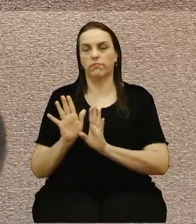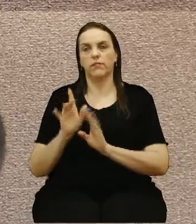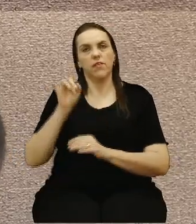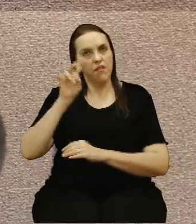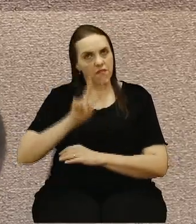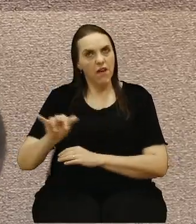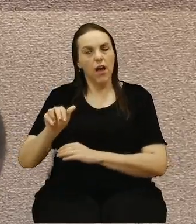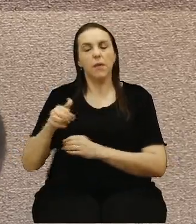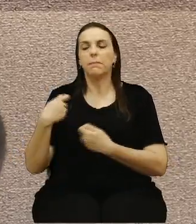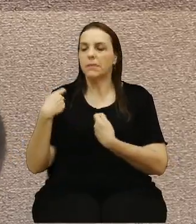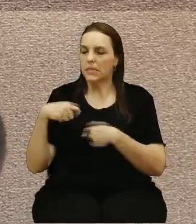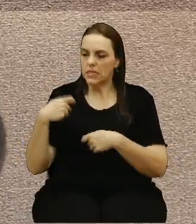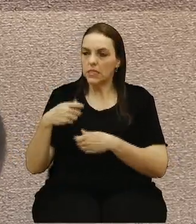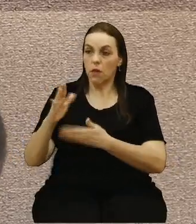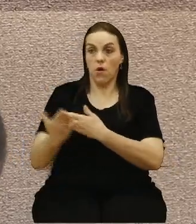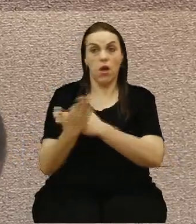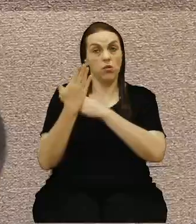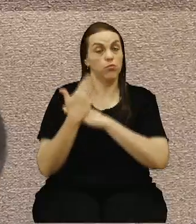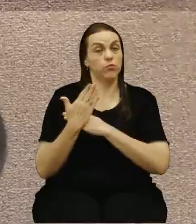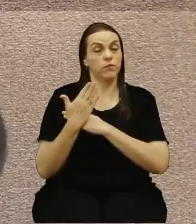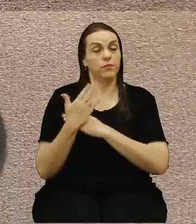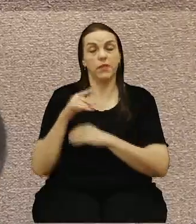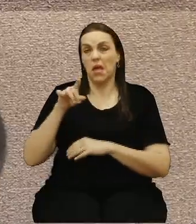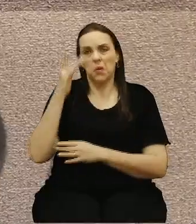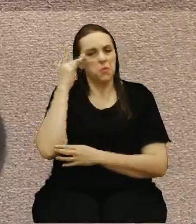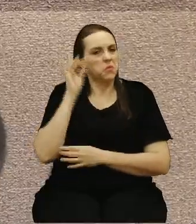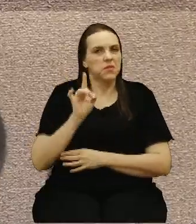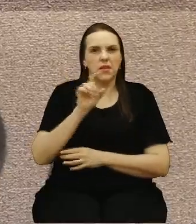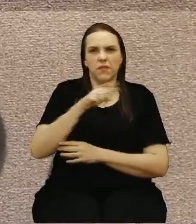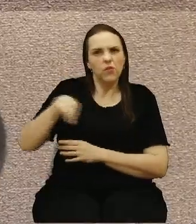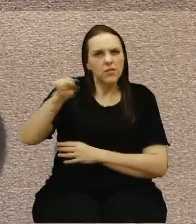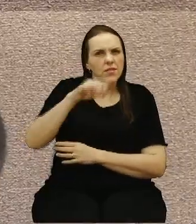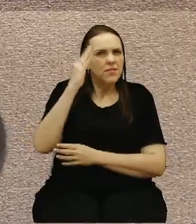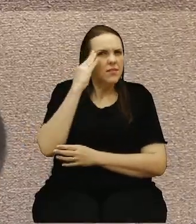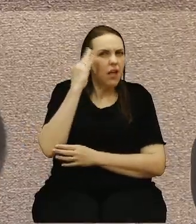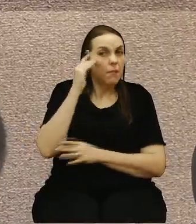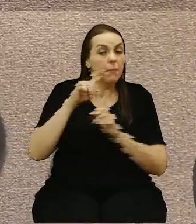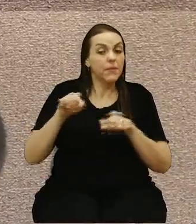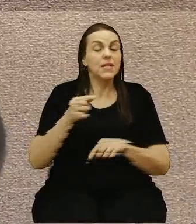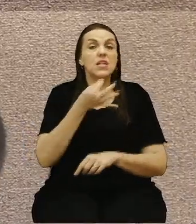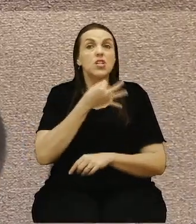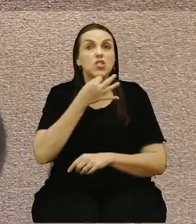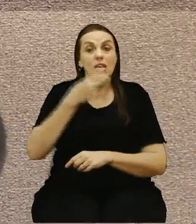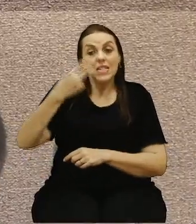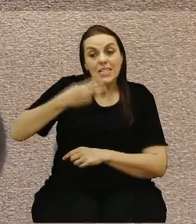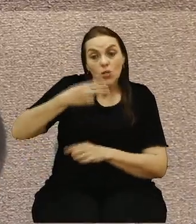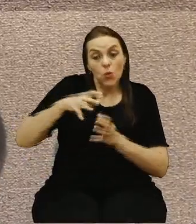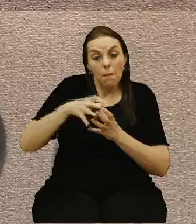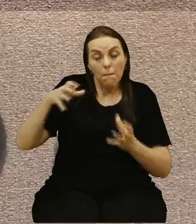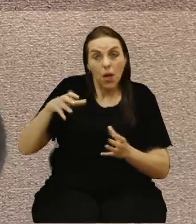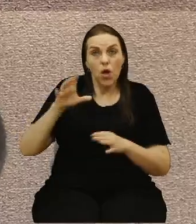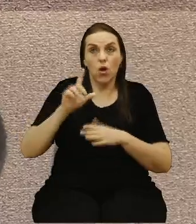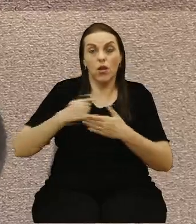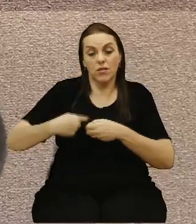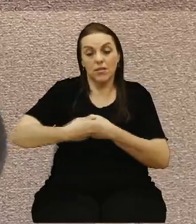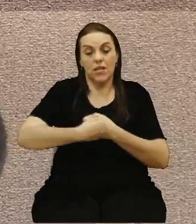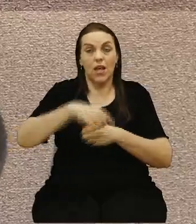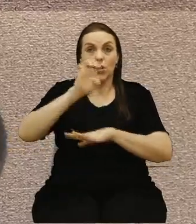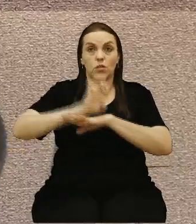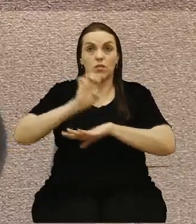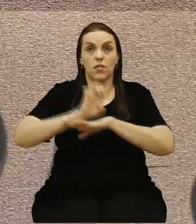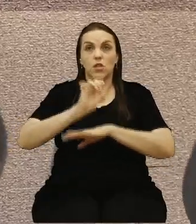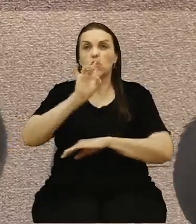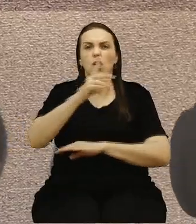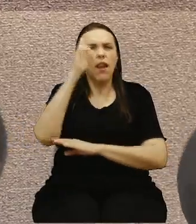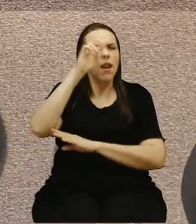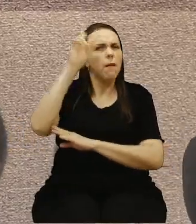Governador, precisamos de ajuda. Eu não sei se sabem, mas Caxias do Sul é a segunda maior cidade do estado. E a gente só foi lembrado